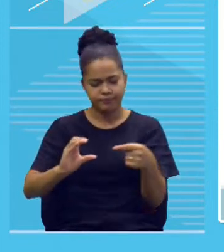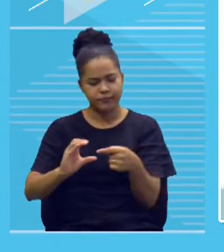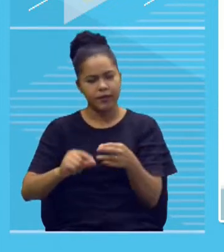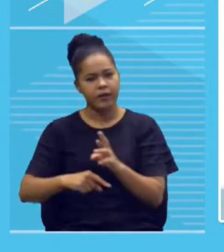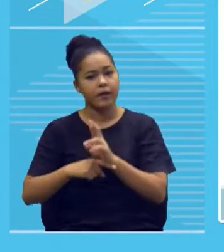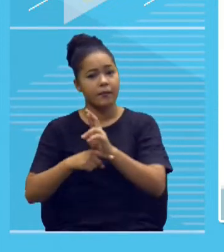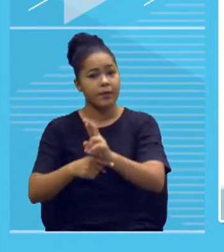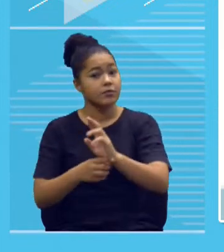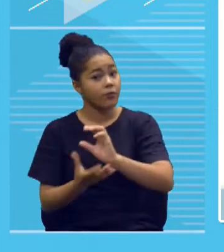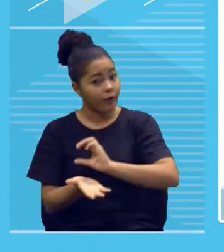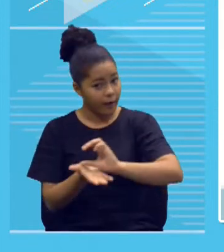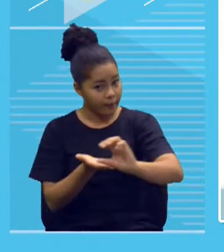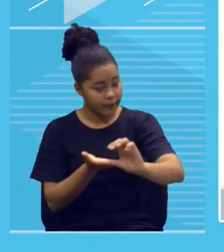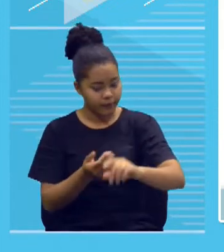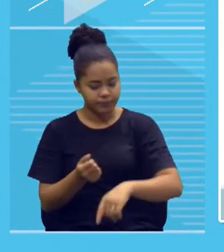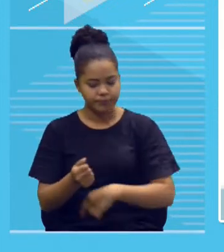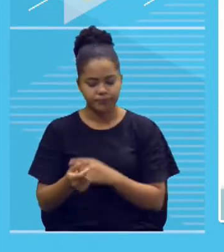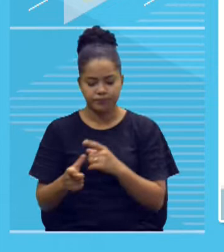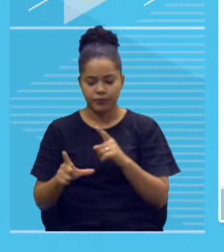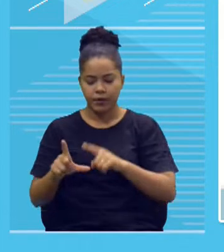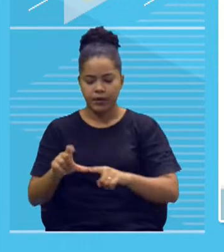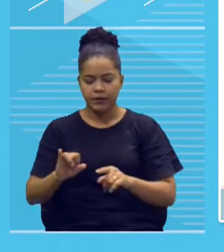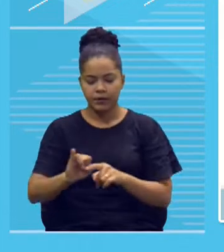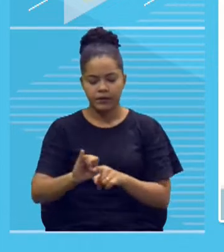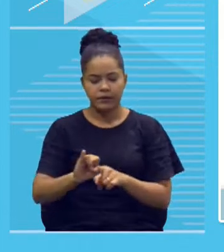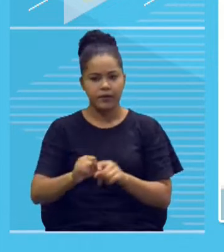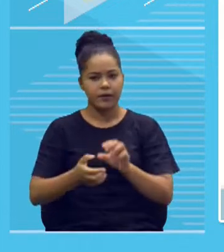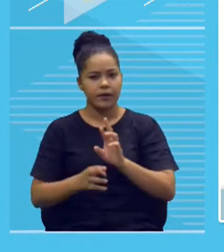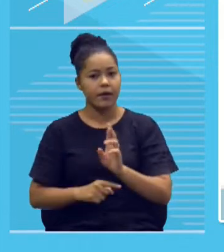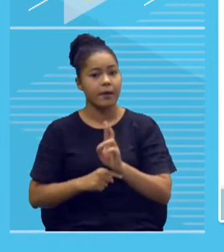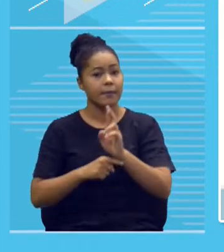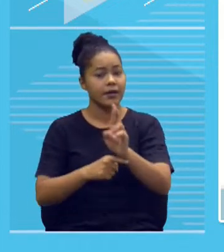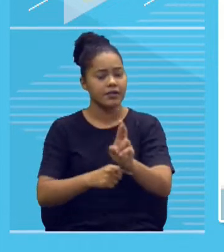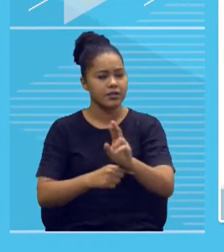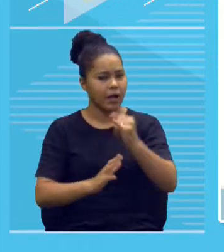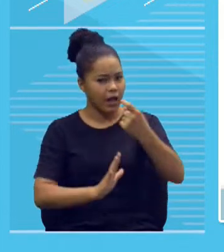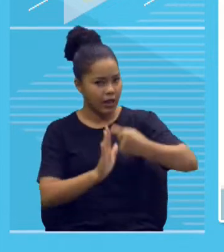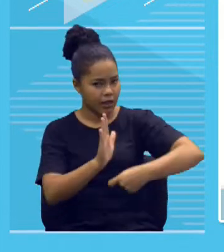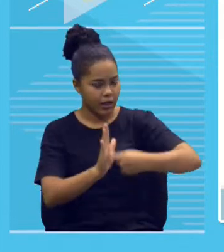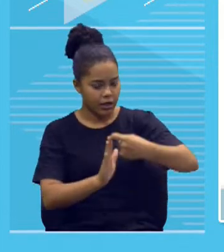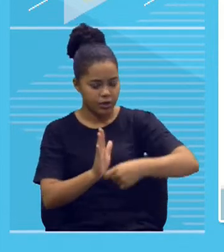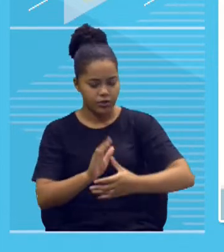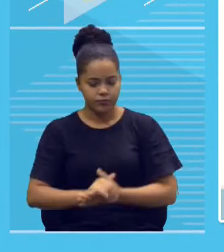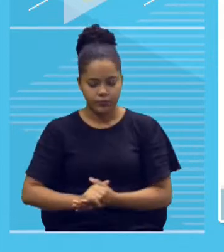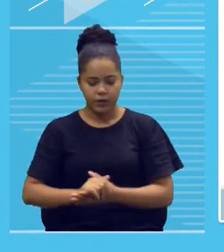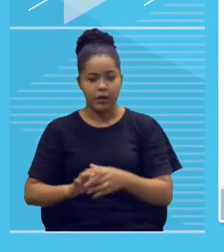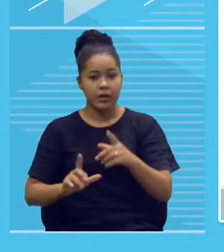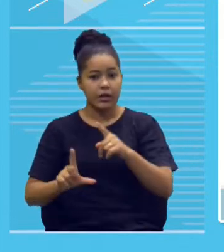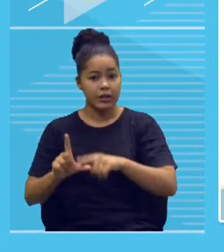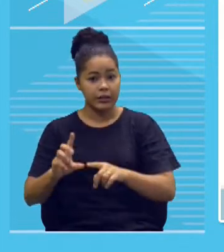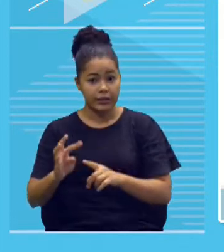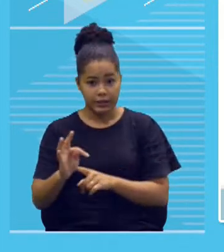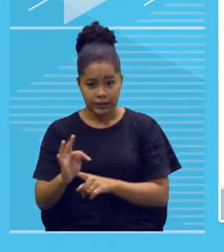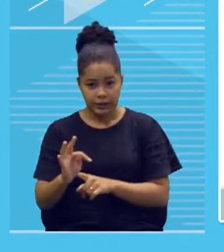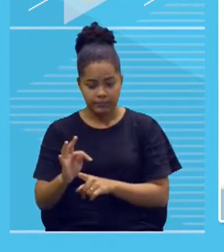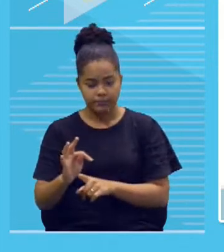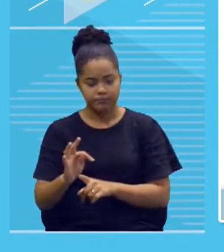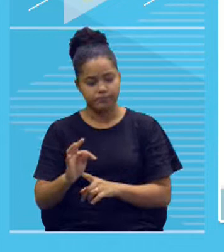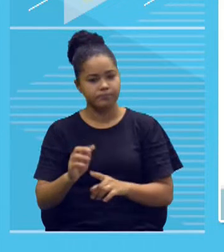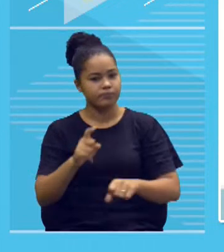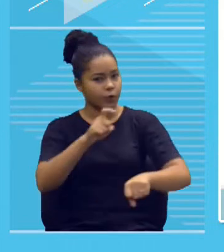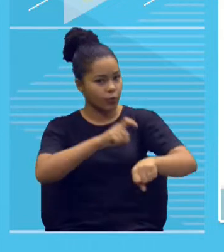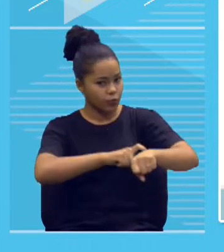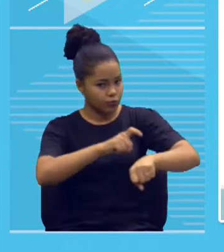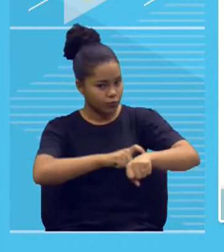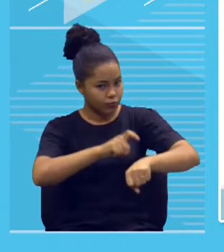representar para mim o capital oe Vai representar a taxa que a minha porcentagem o ter o tempo tem